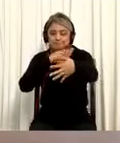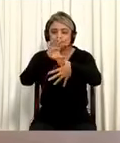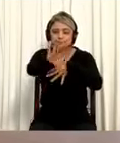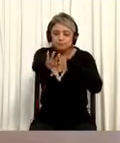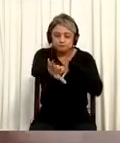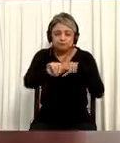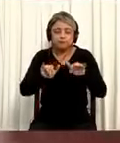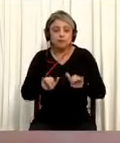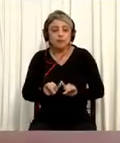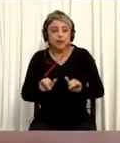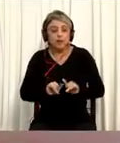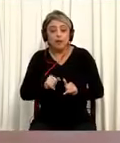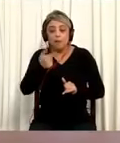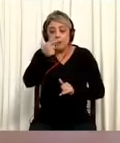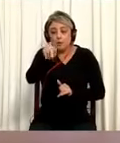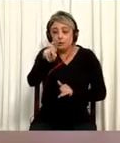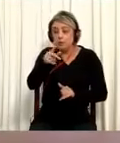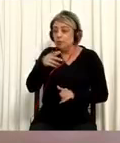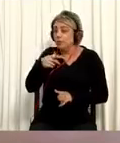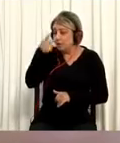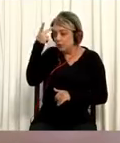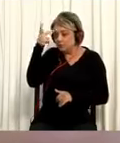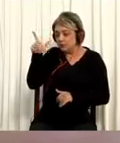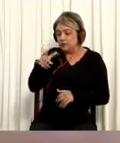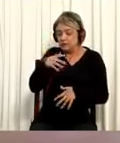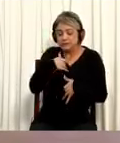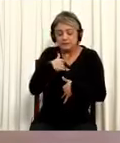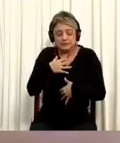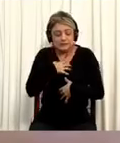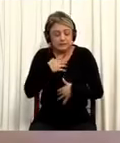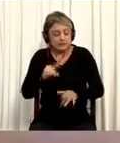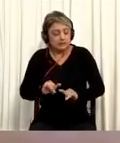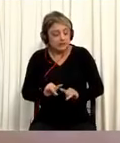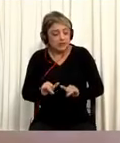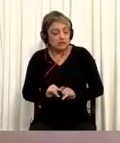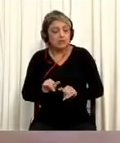do outro, pelo que o outro está passando. E aí, com